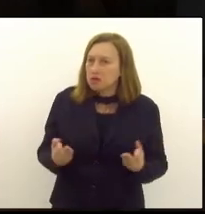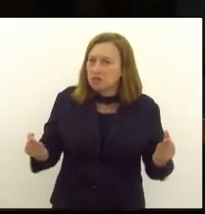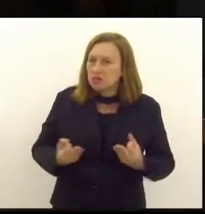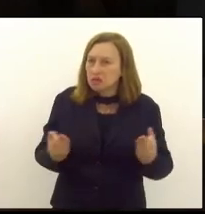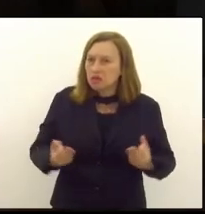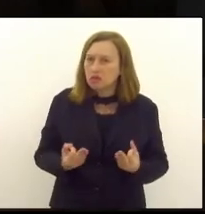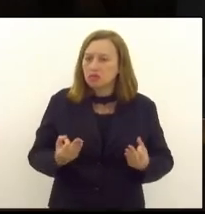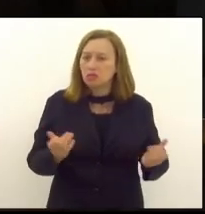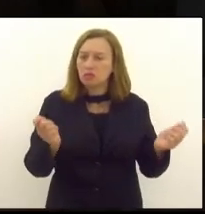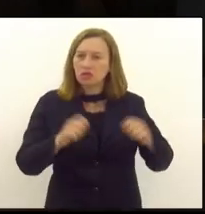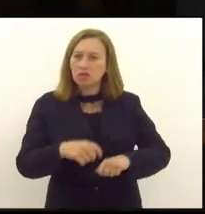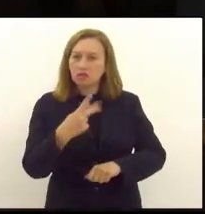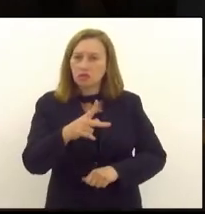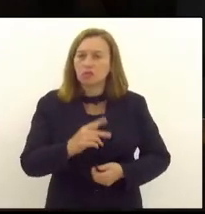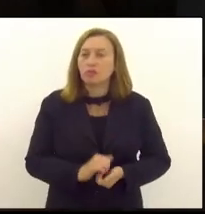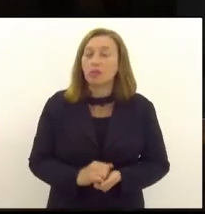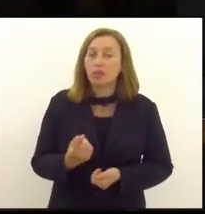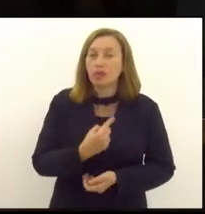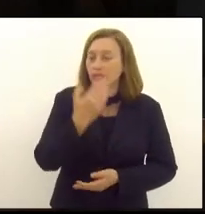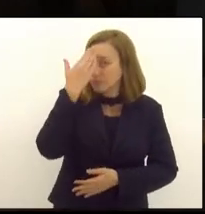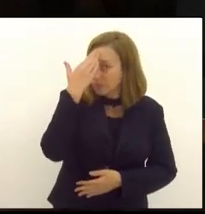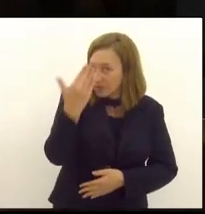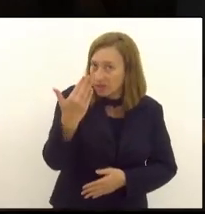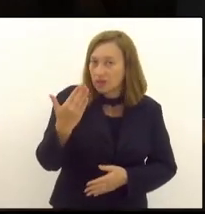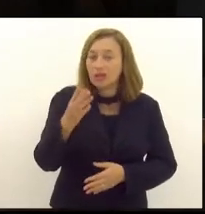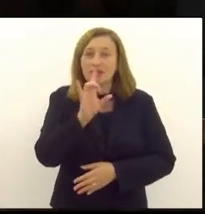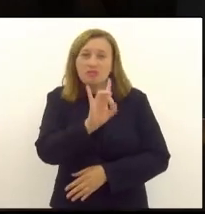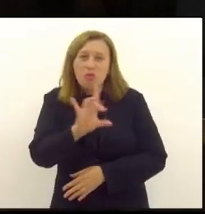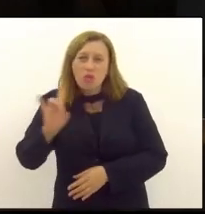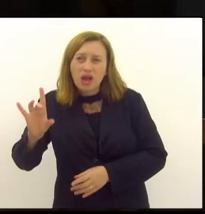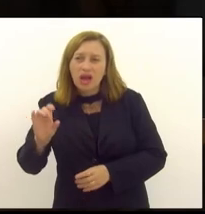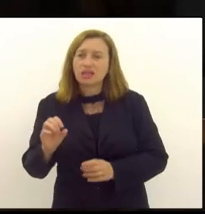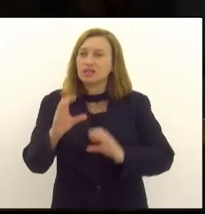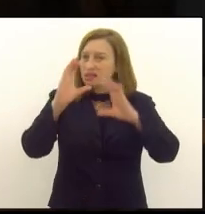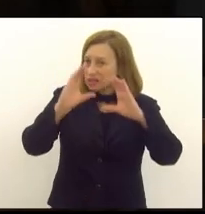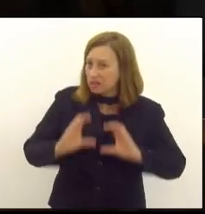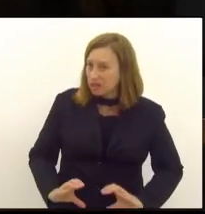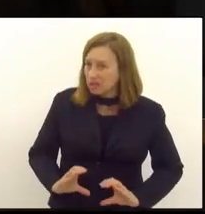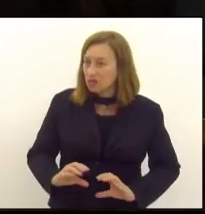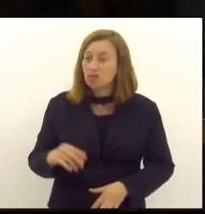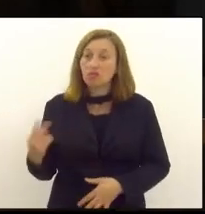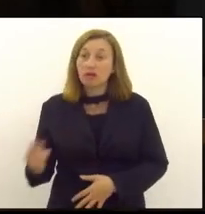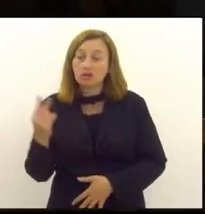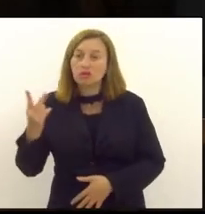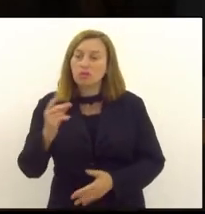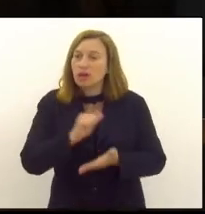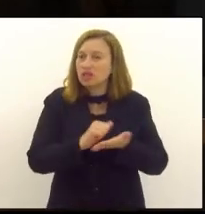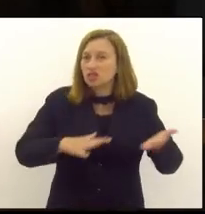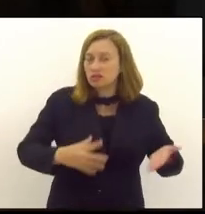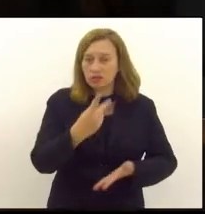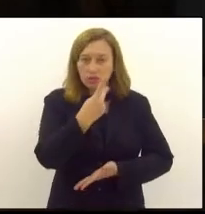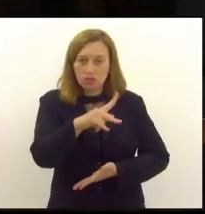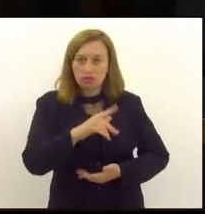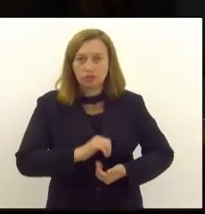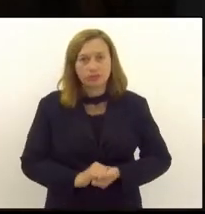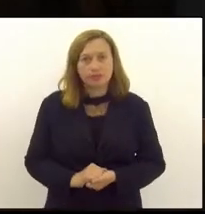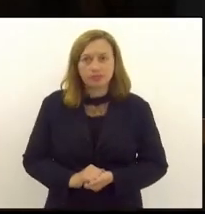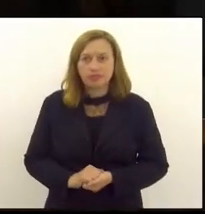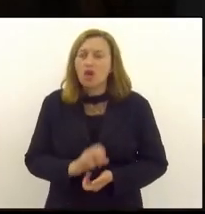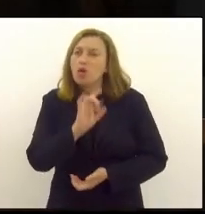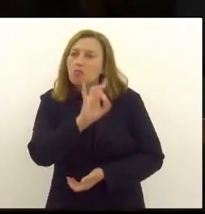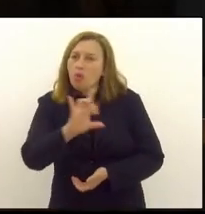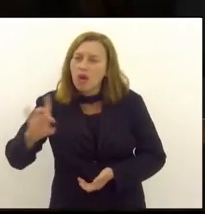suas competências. Somos gratos por cada cidadão contemplado pela atividade de Vossa Excelência, por